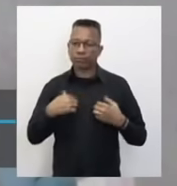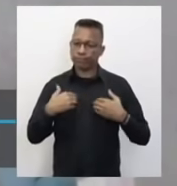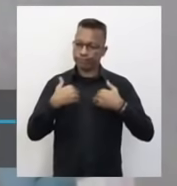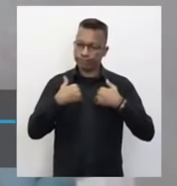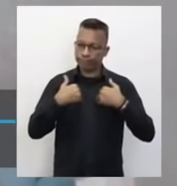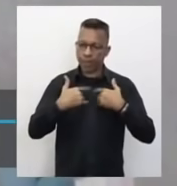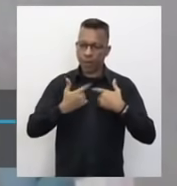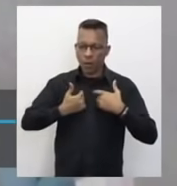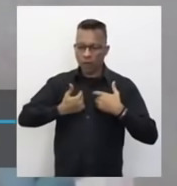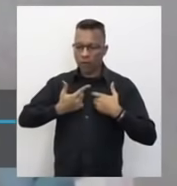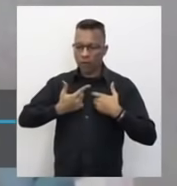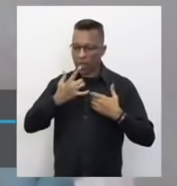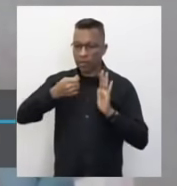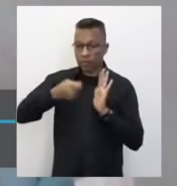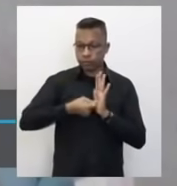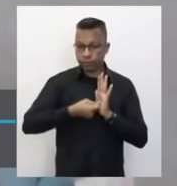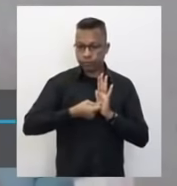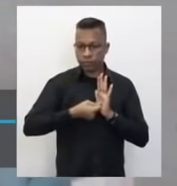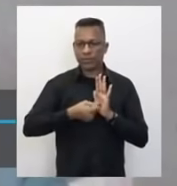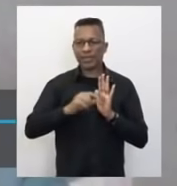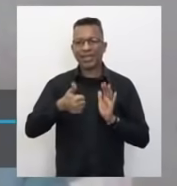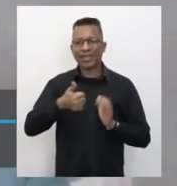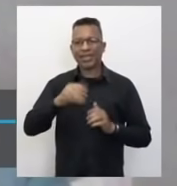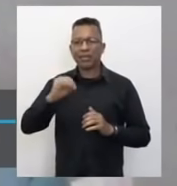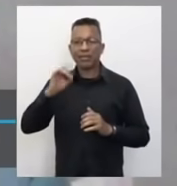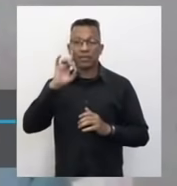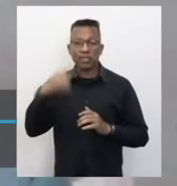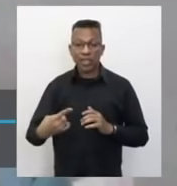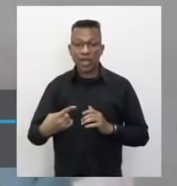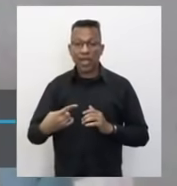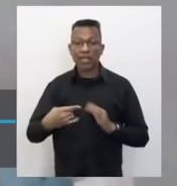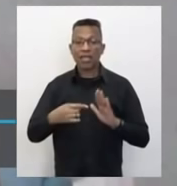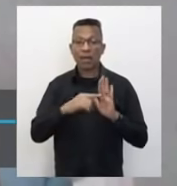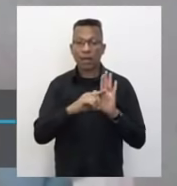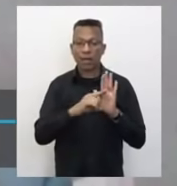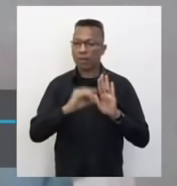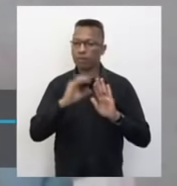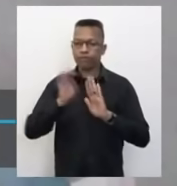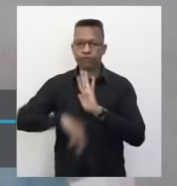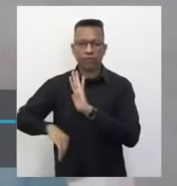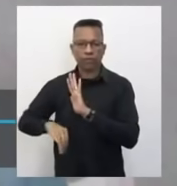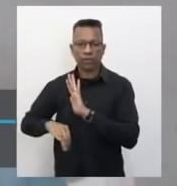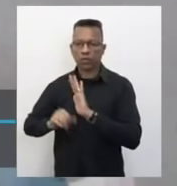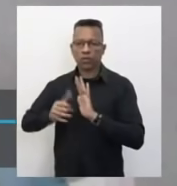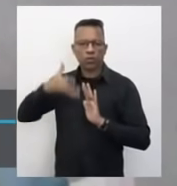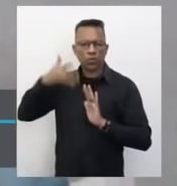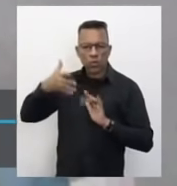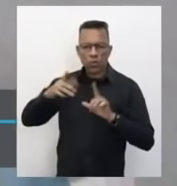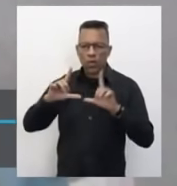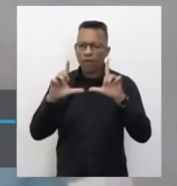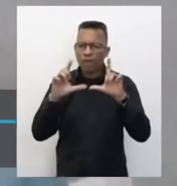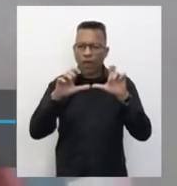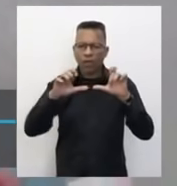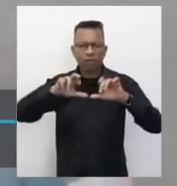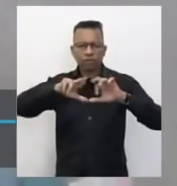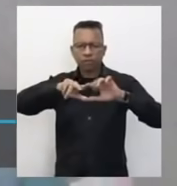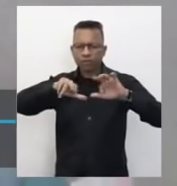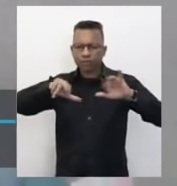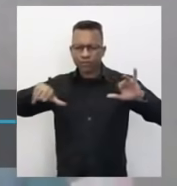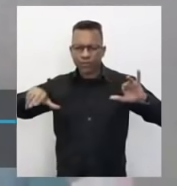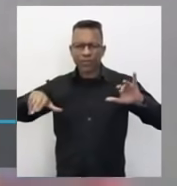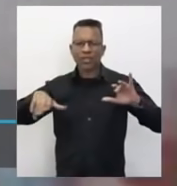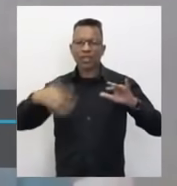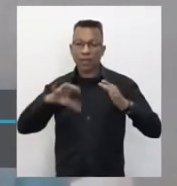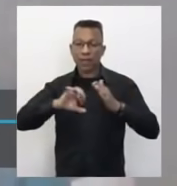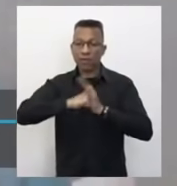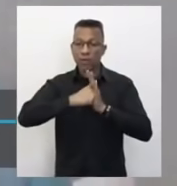fiz a denúncia e em 2 dias a página foi retirada do ar. Todo o discurso, as fotos foram retiradas do ar, a página foi